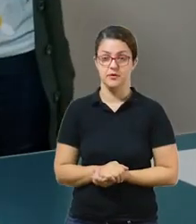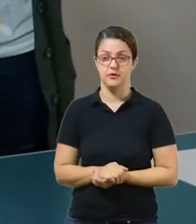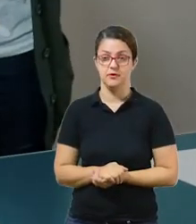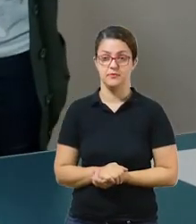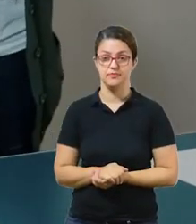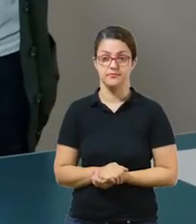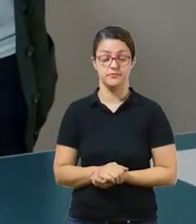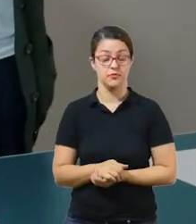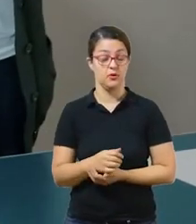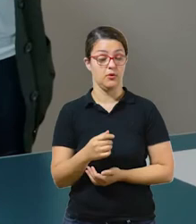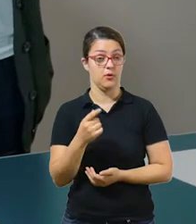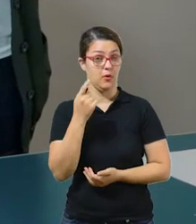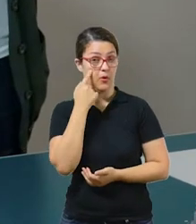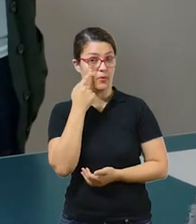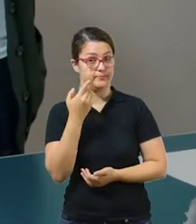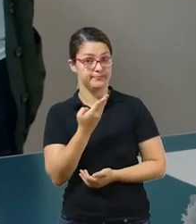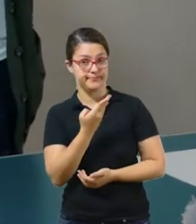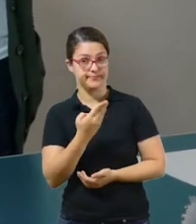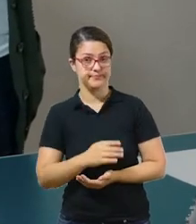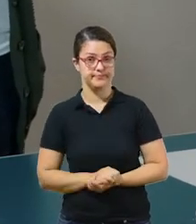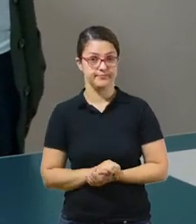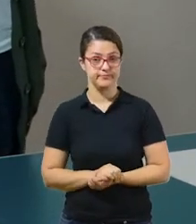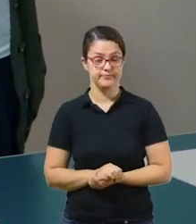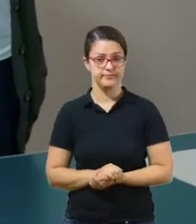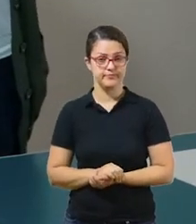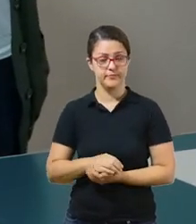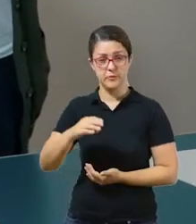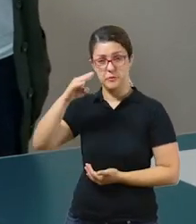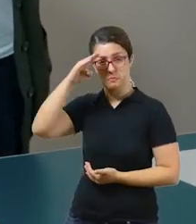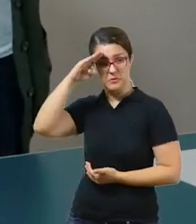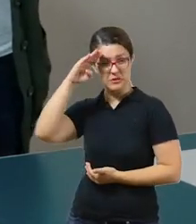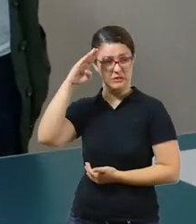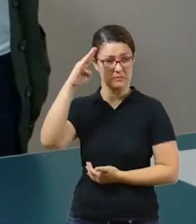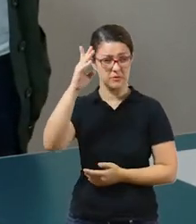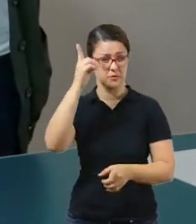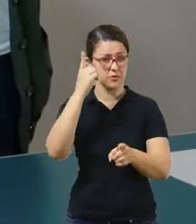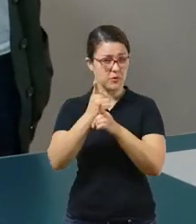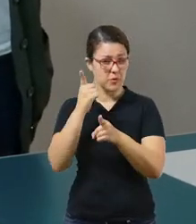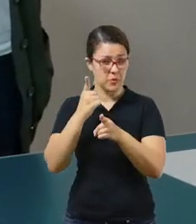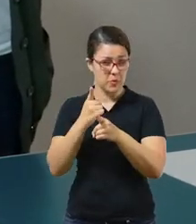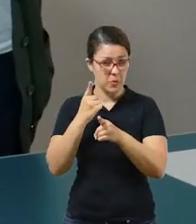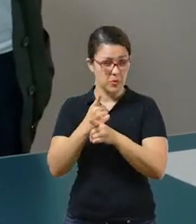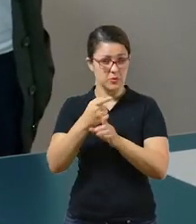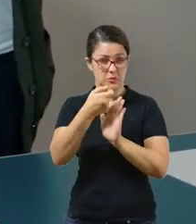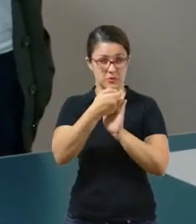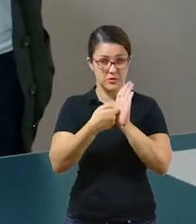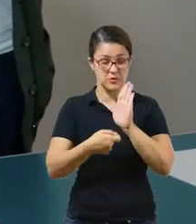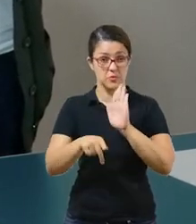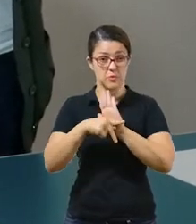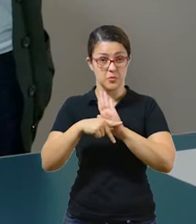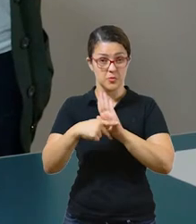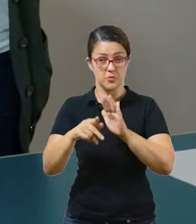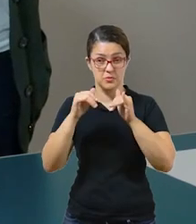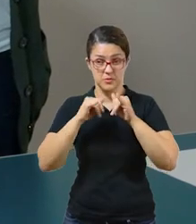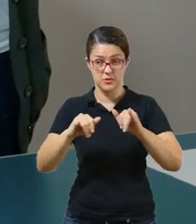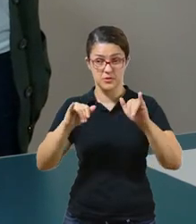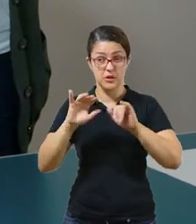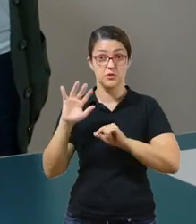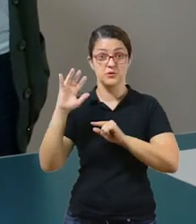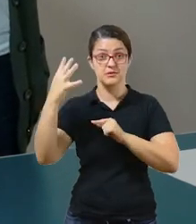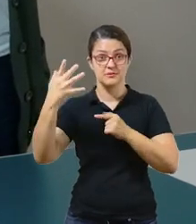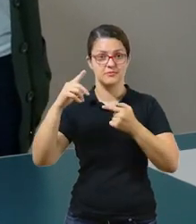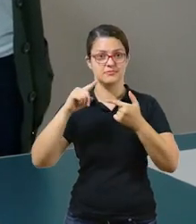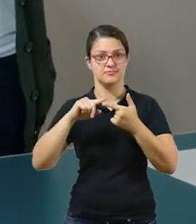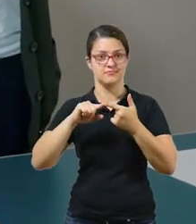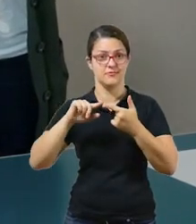Vamos ver aqui. Os itens principais que a gente encontra na notícia. Acontecimentos,